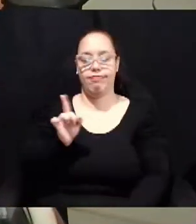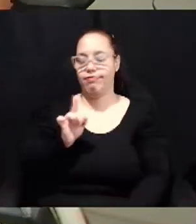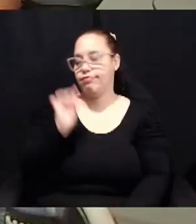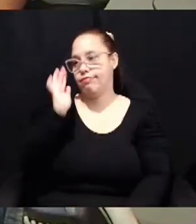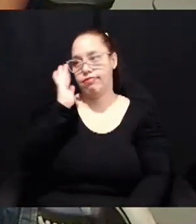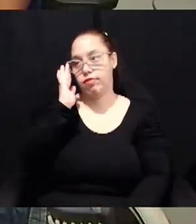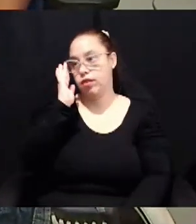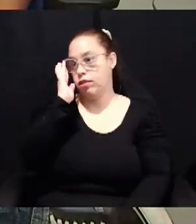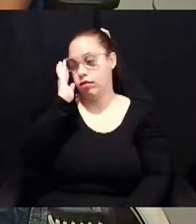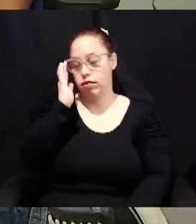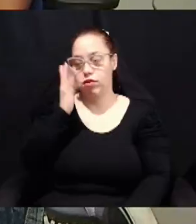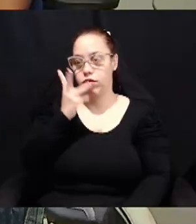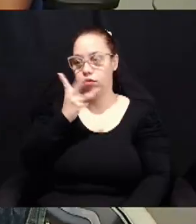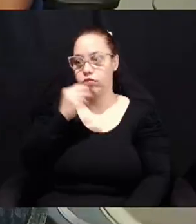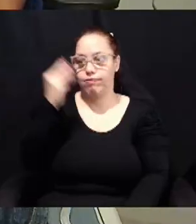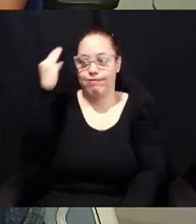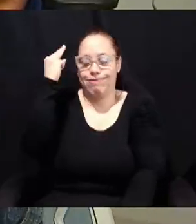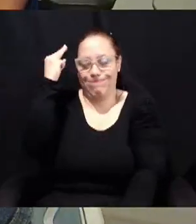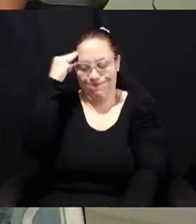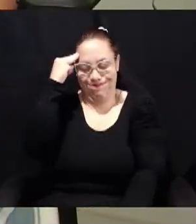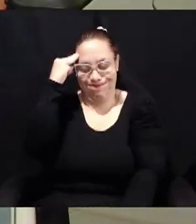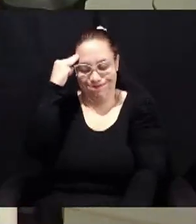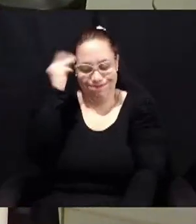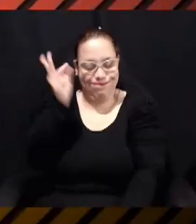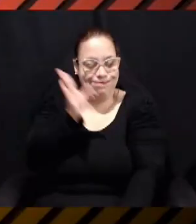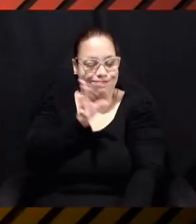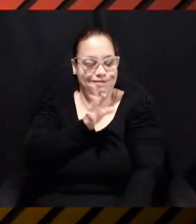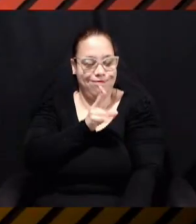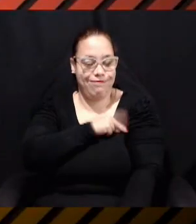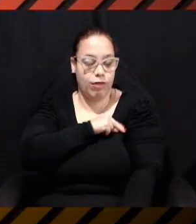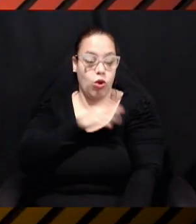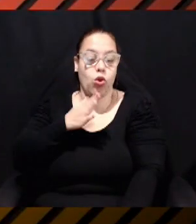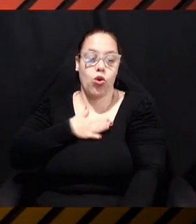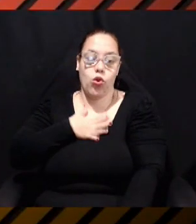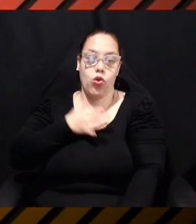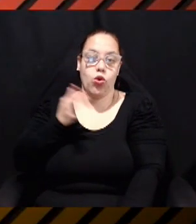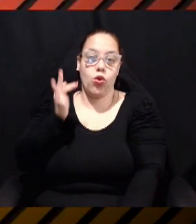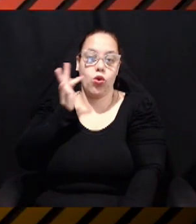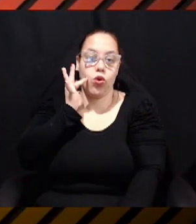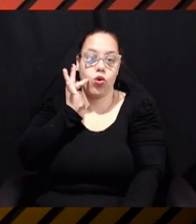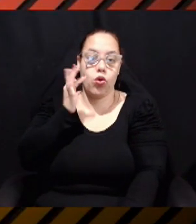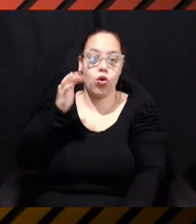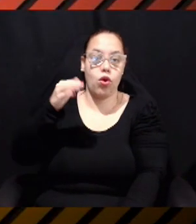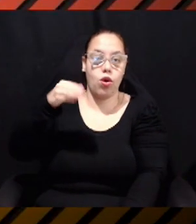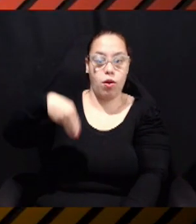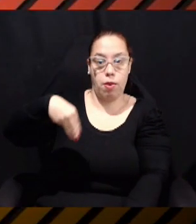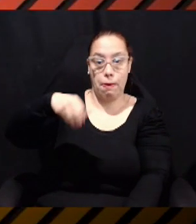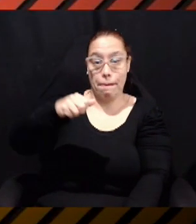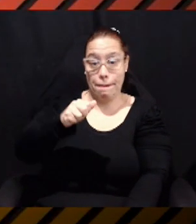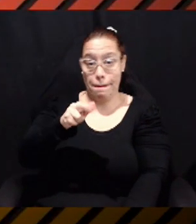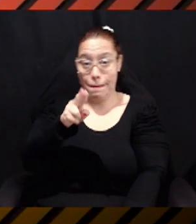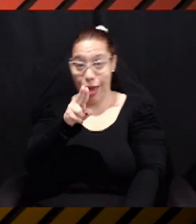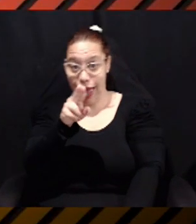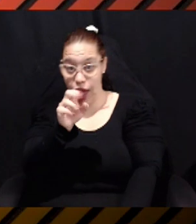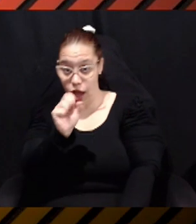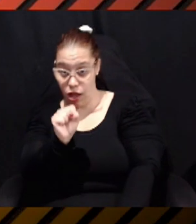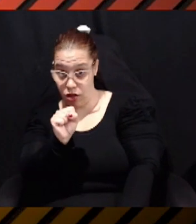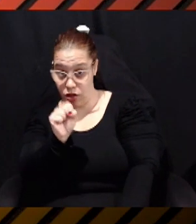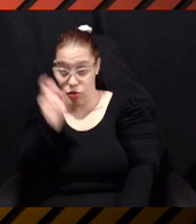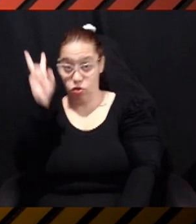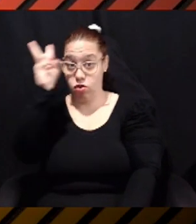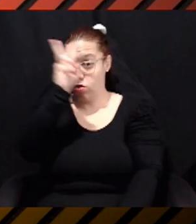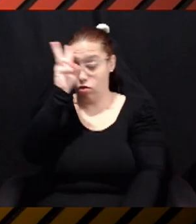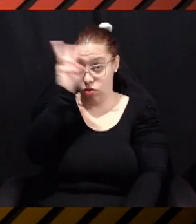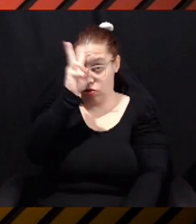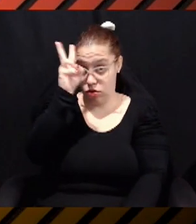são memoráveis, como o meu quadrinho favorito, que se chama Maus. Ele é a história de um